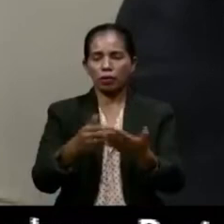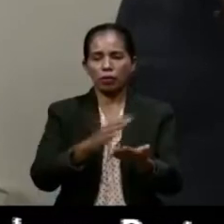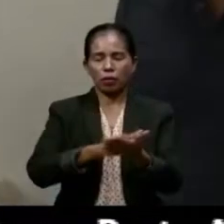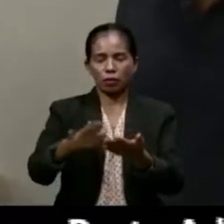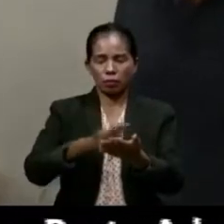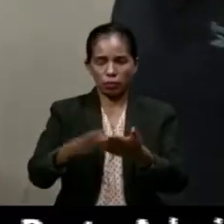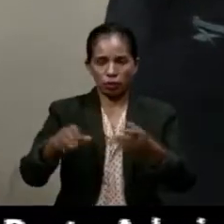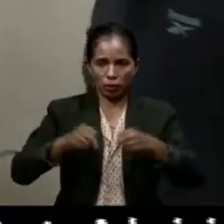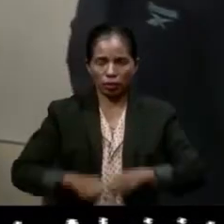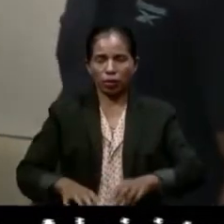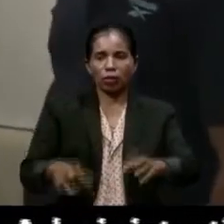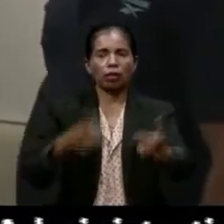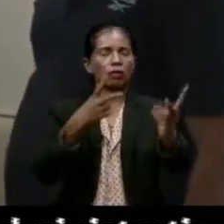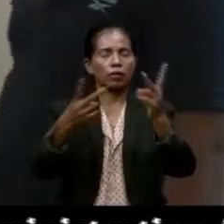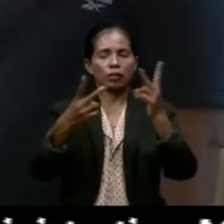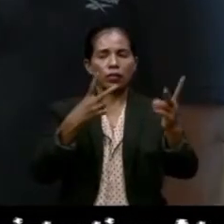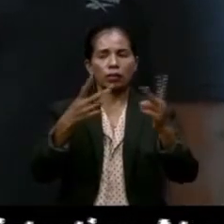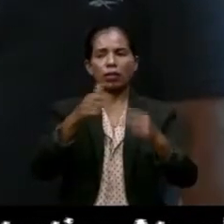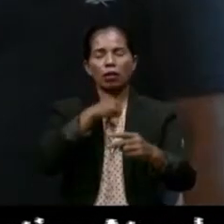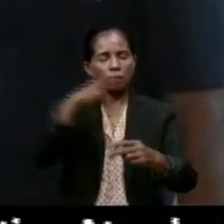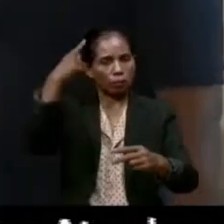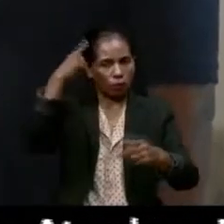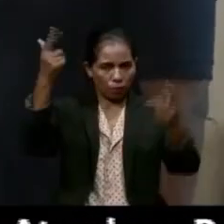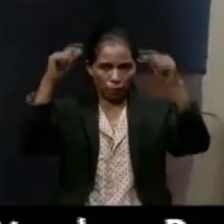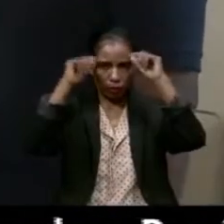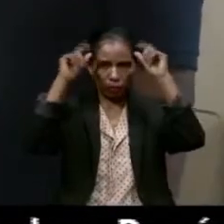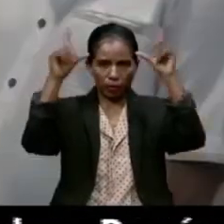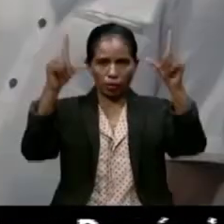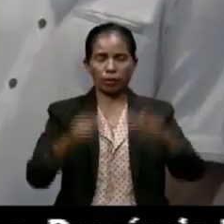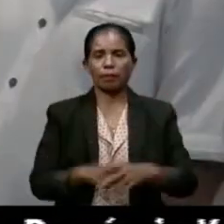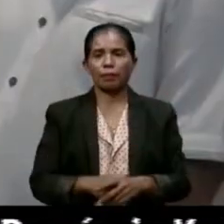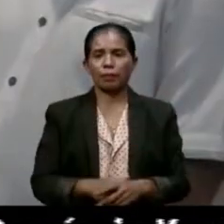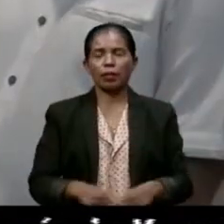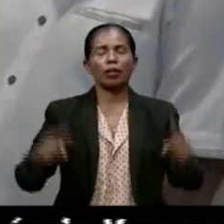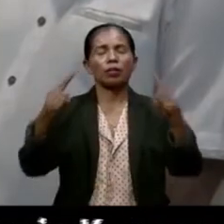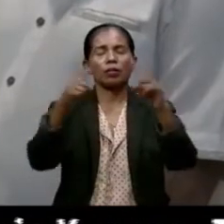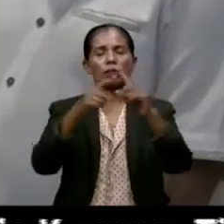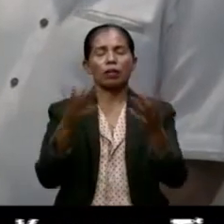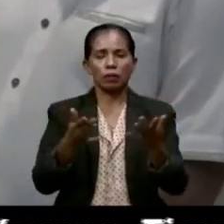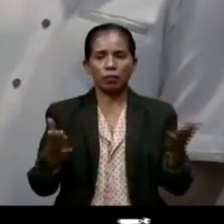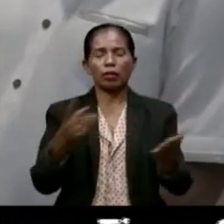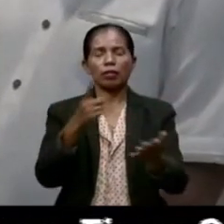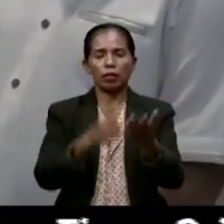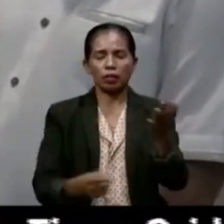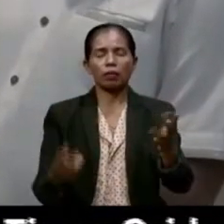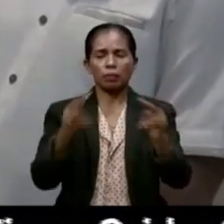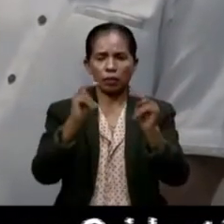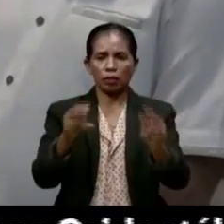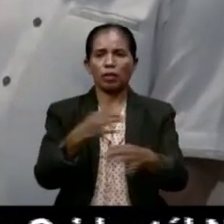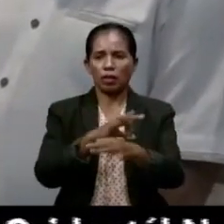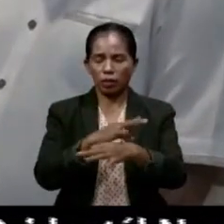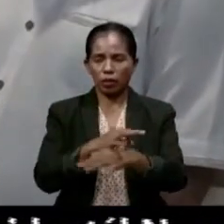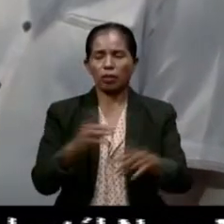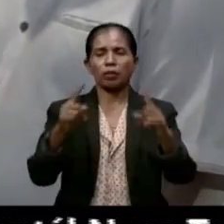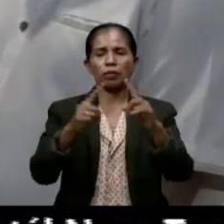e a Tacitolo, para visita Papa Francisco União Mai Timor-Leste. Cirne to hene beona saida tama precisa hadia tau